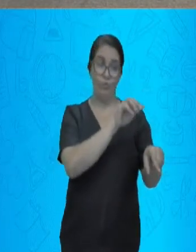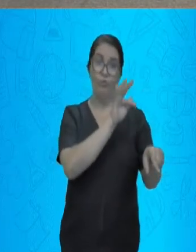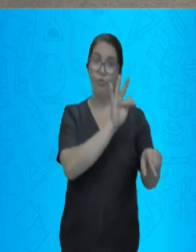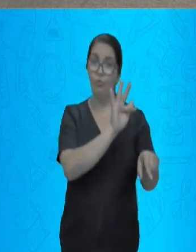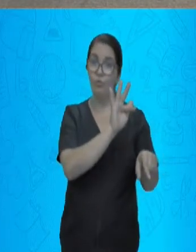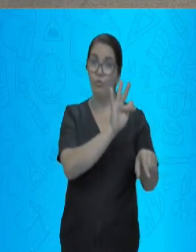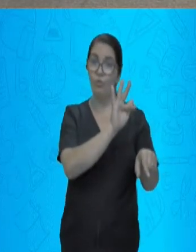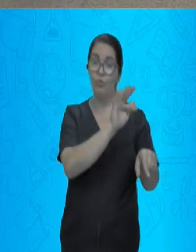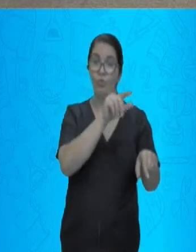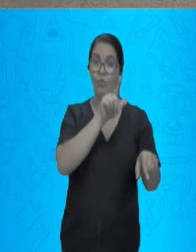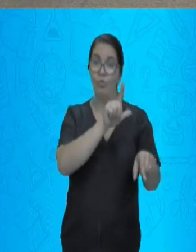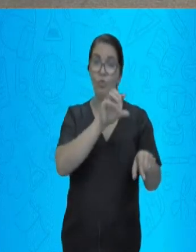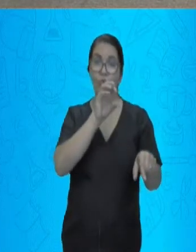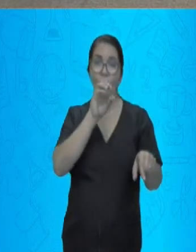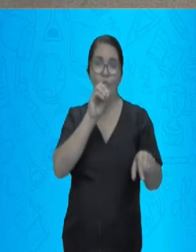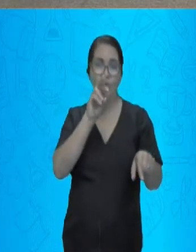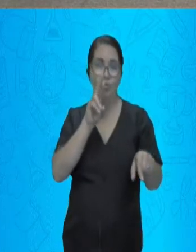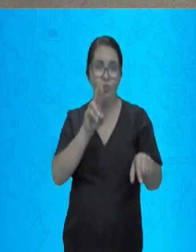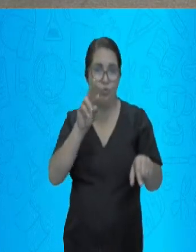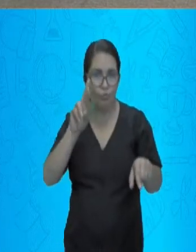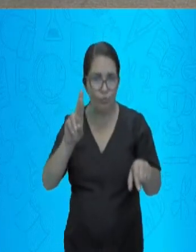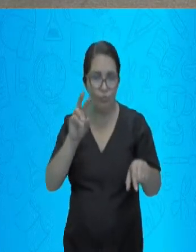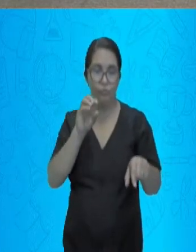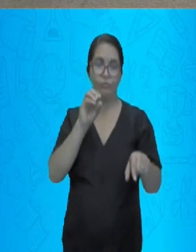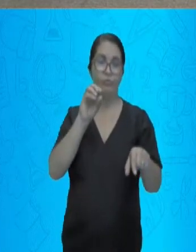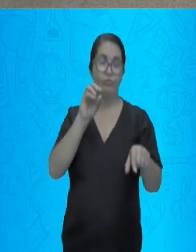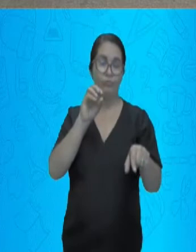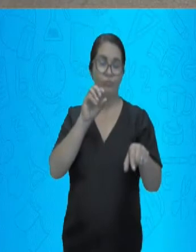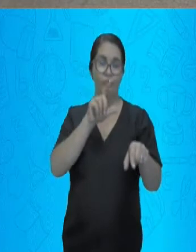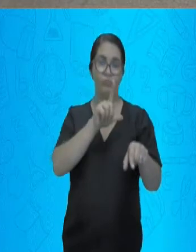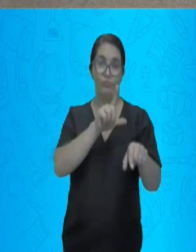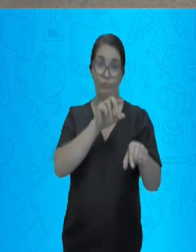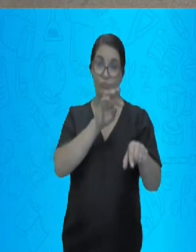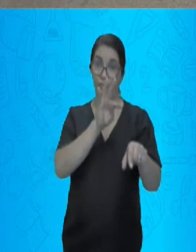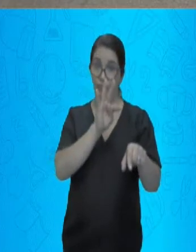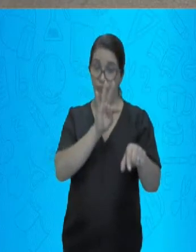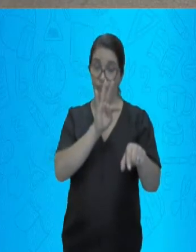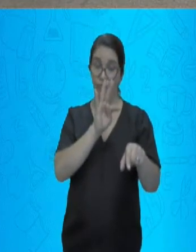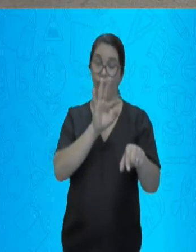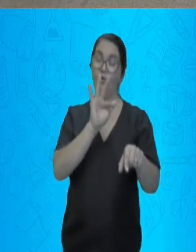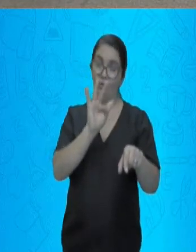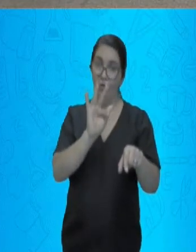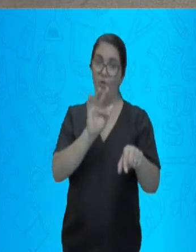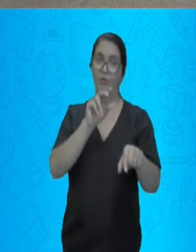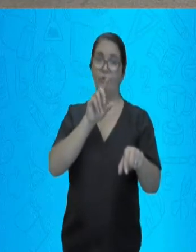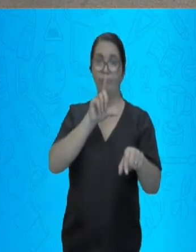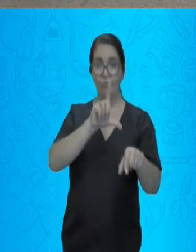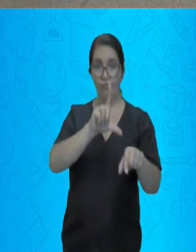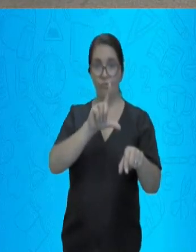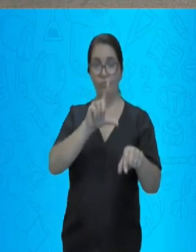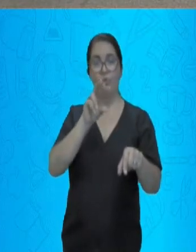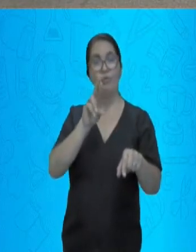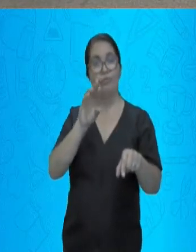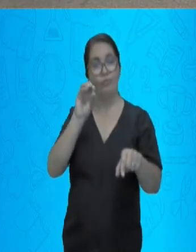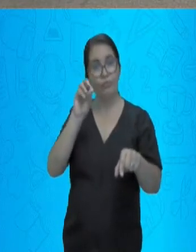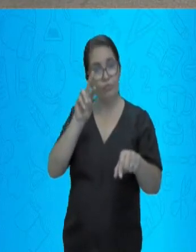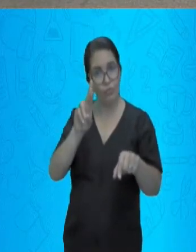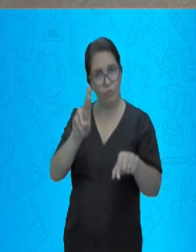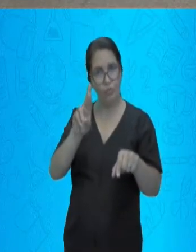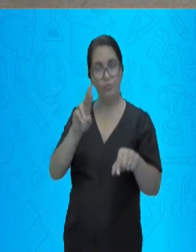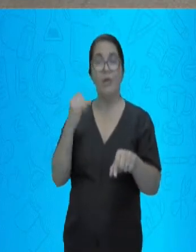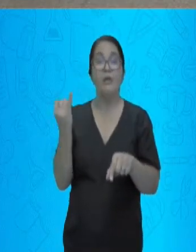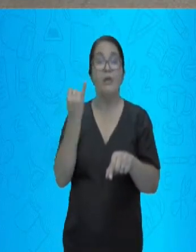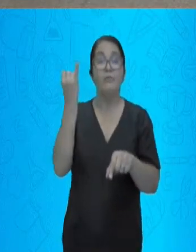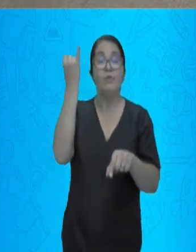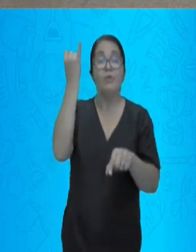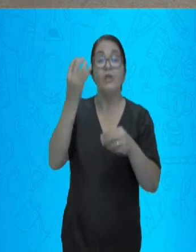no cuidado dos nossos dentes, na proteção dos nossos dentes, e entra na constituição do